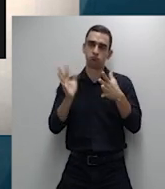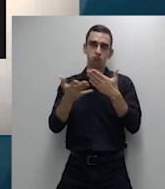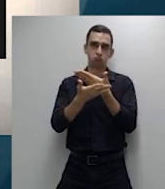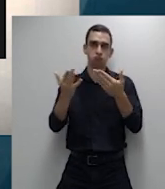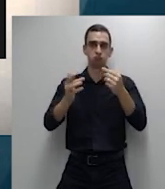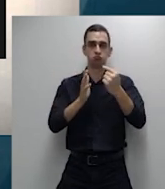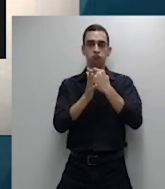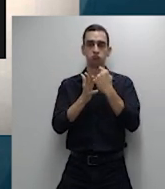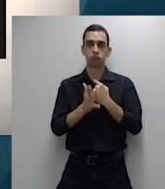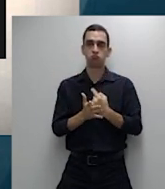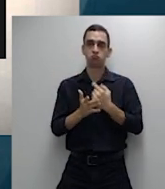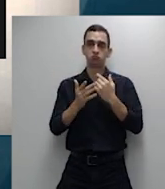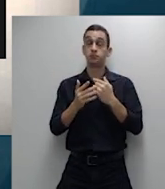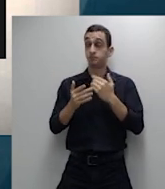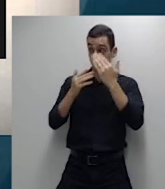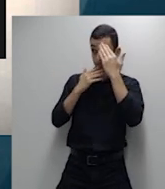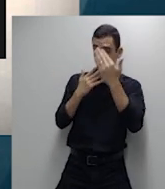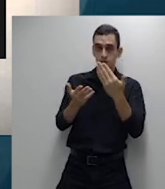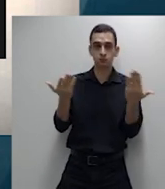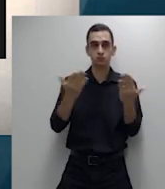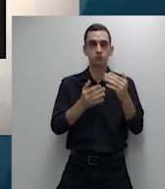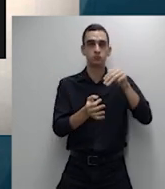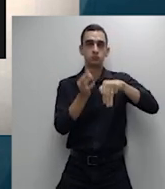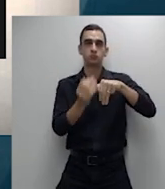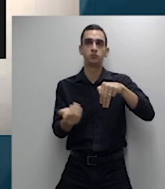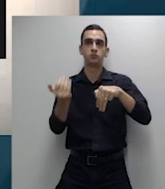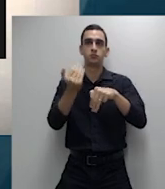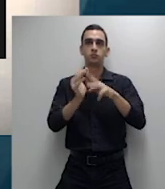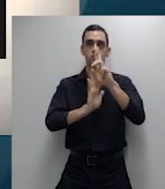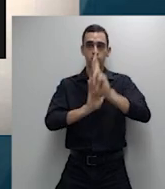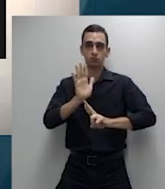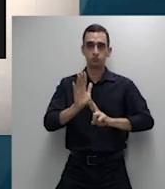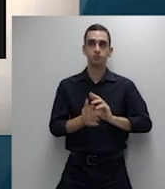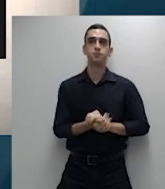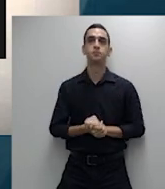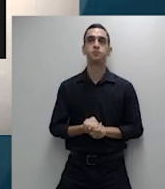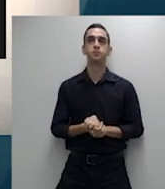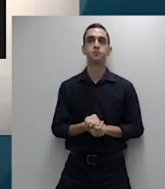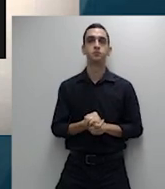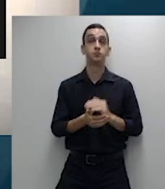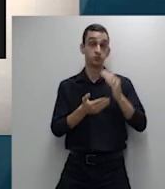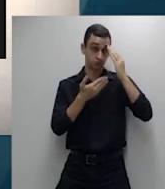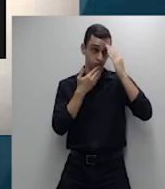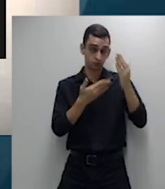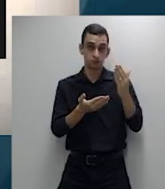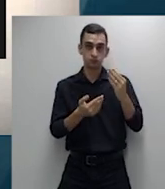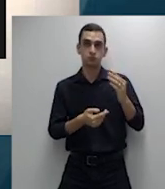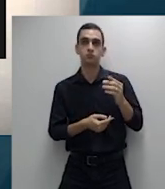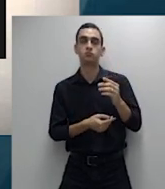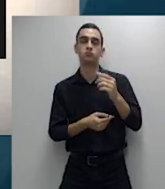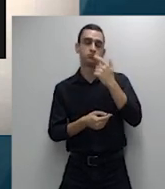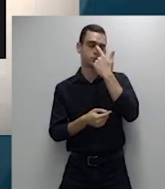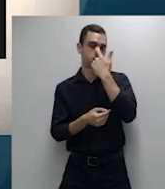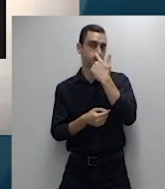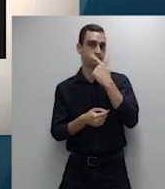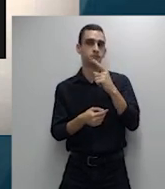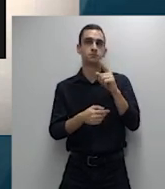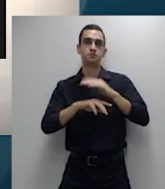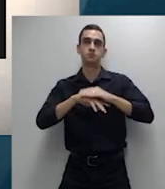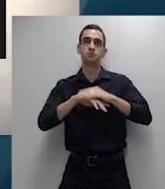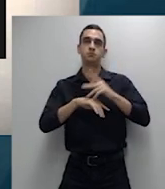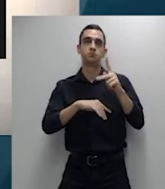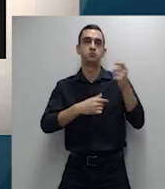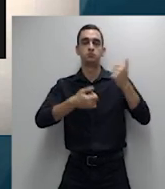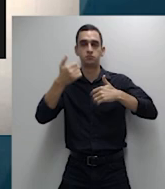obrigado por Fernando com a palavra crê relatou Ah pois não senhor presidente agradeço comprimento inicialmente aos eminentes